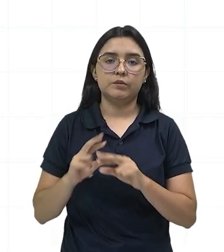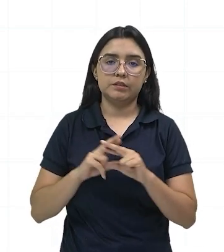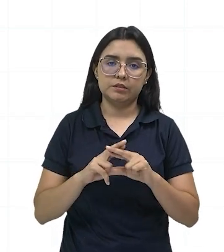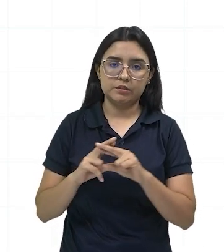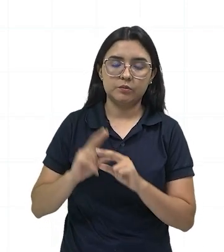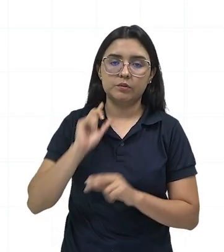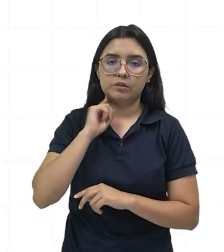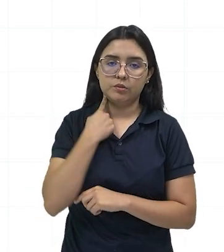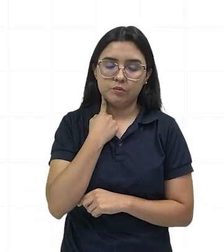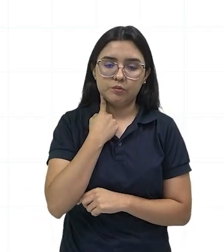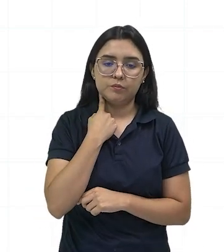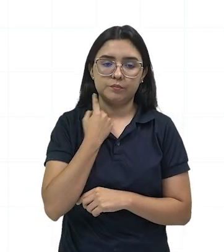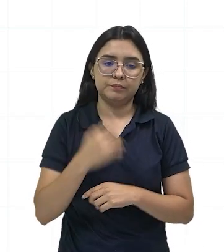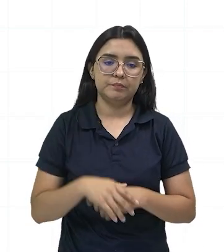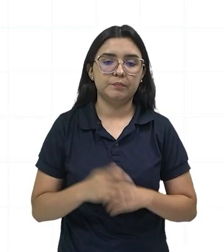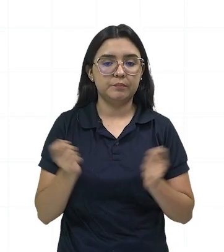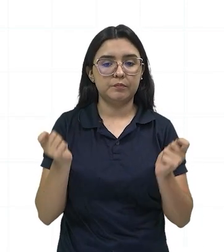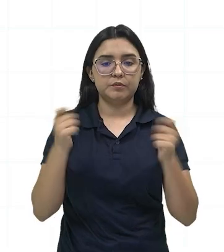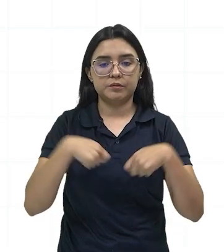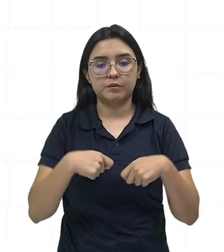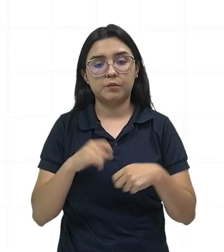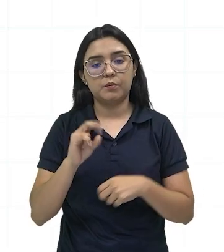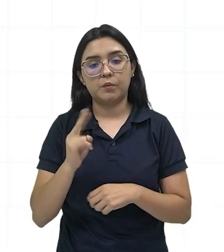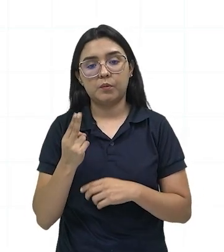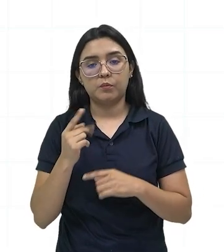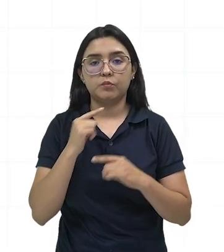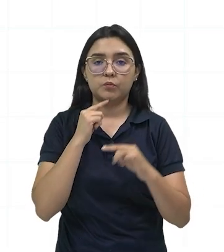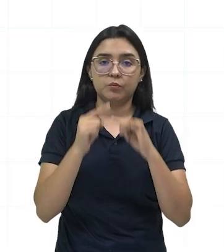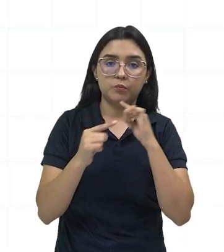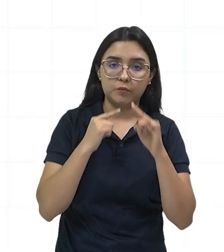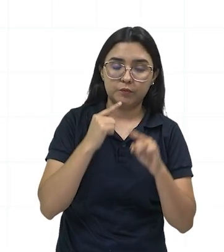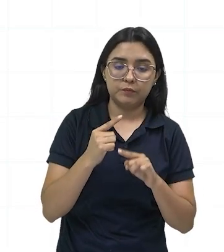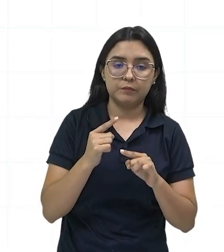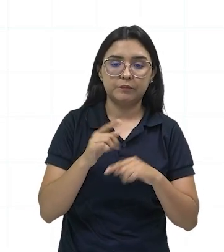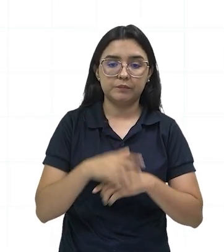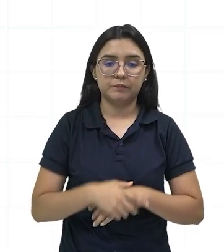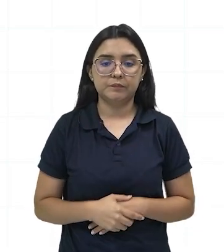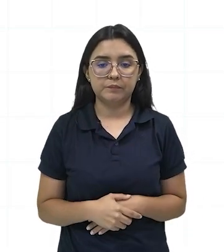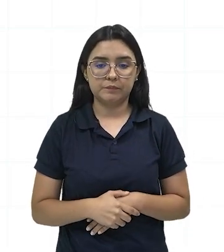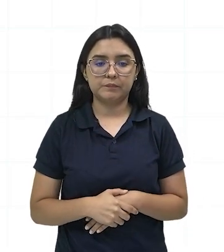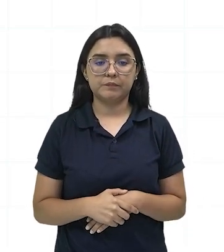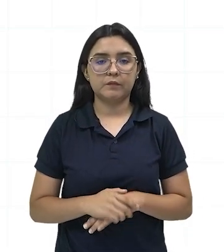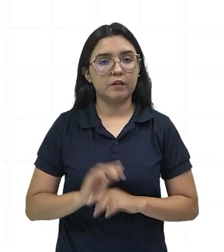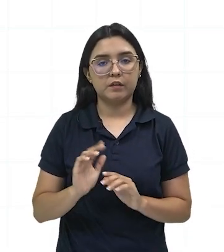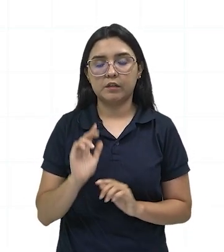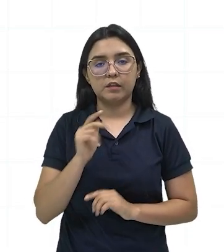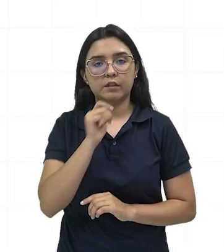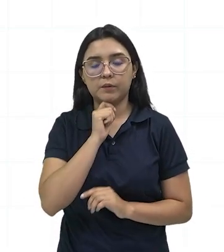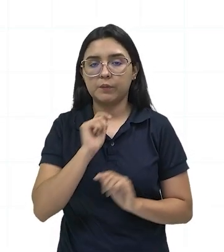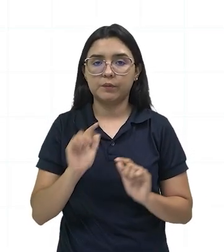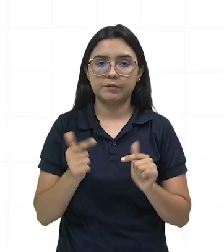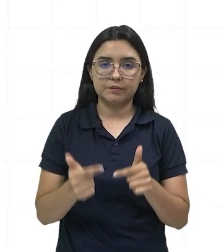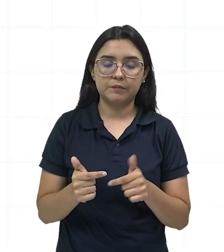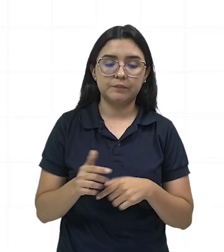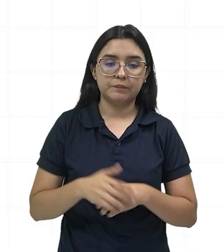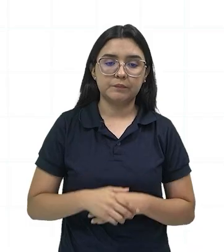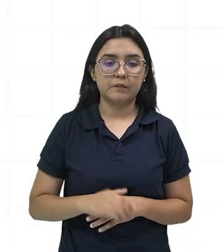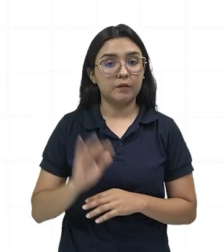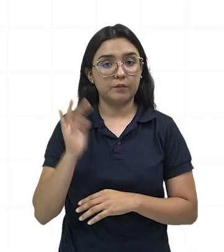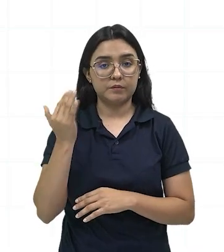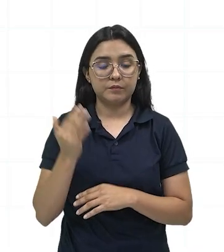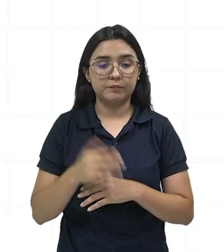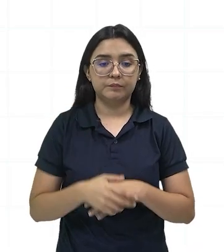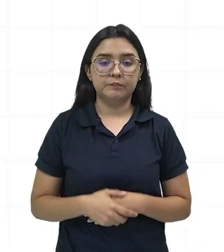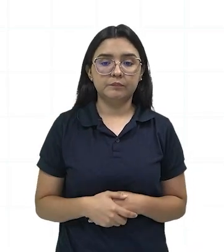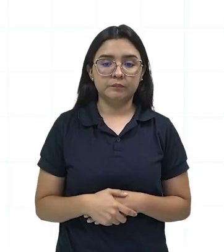recicle o lixo, possibilidade ou dúvida para um fato que não é dado como real ainda, ou que não pode ser dado